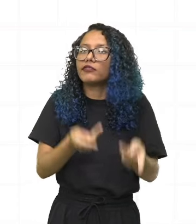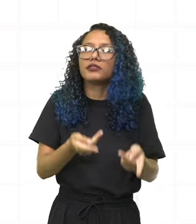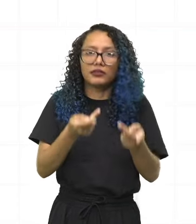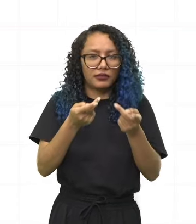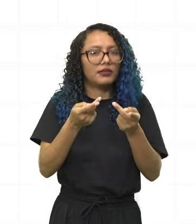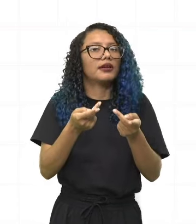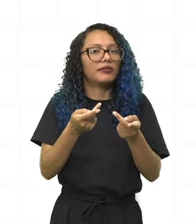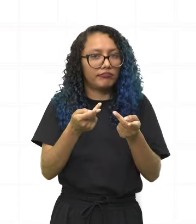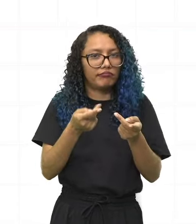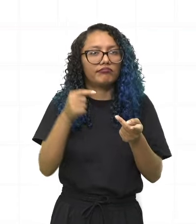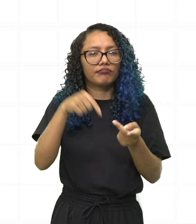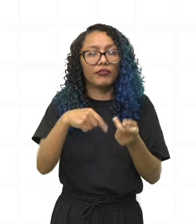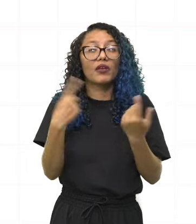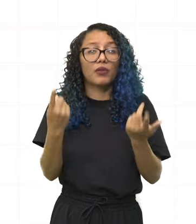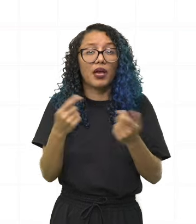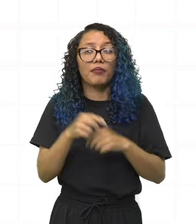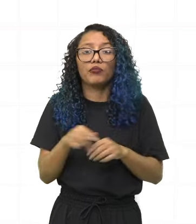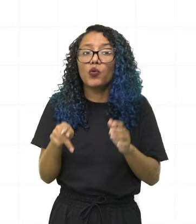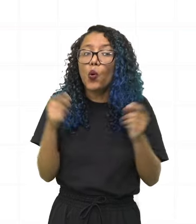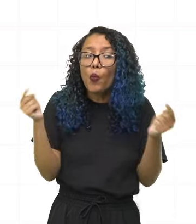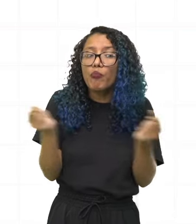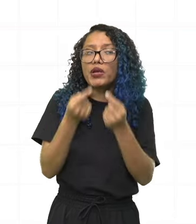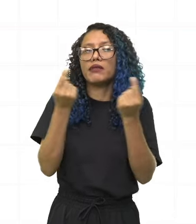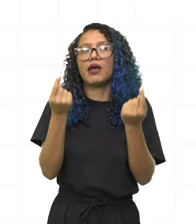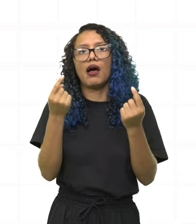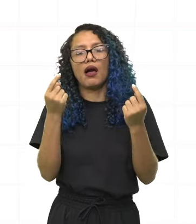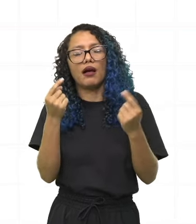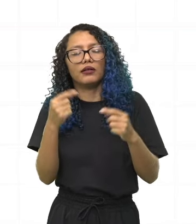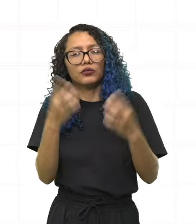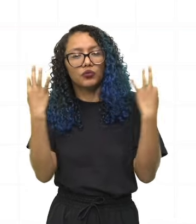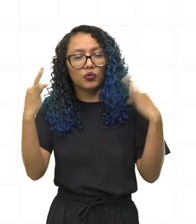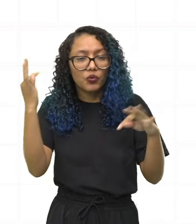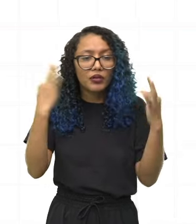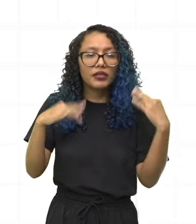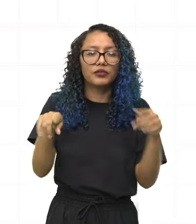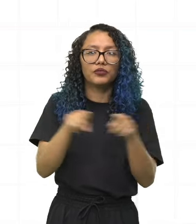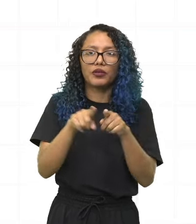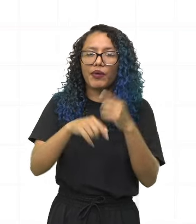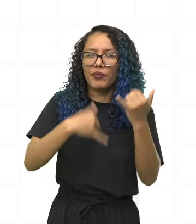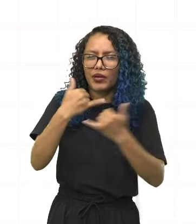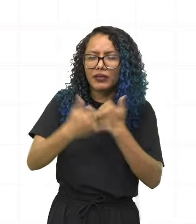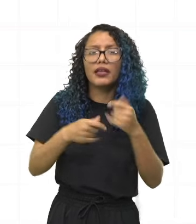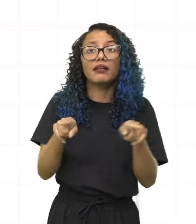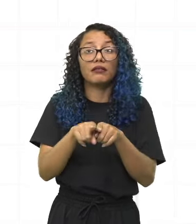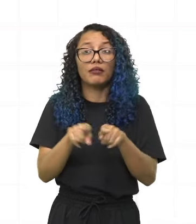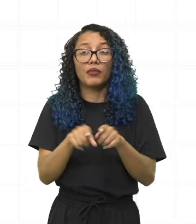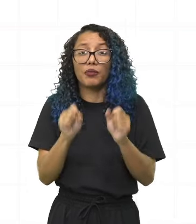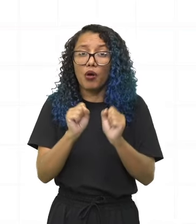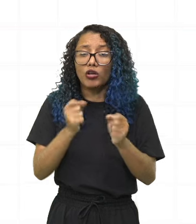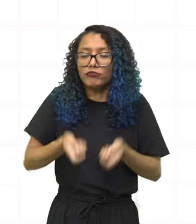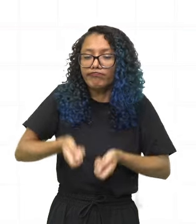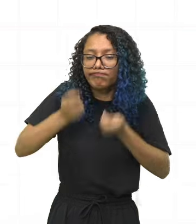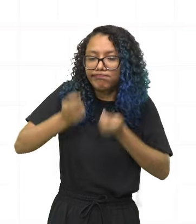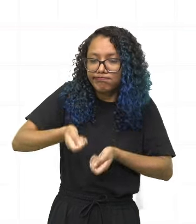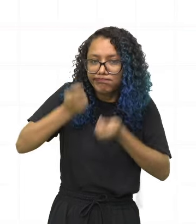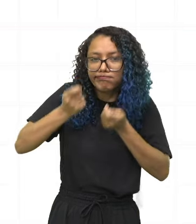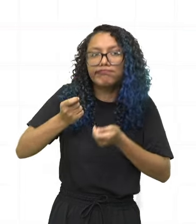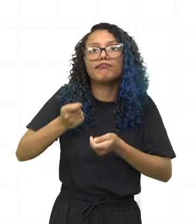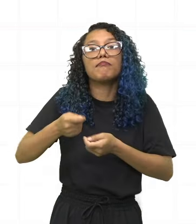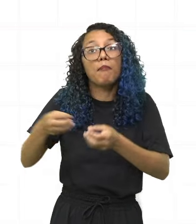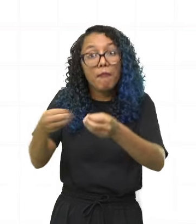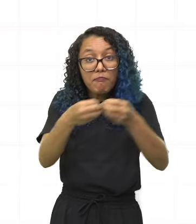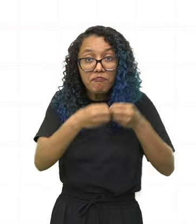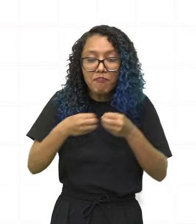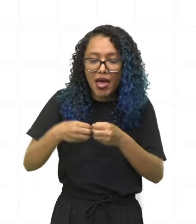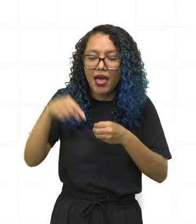das atividades do turismo, do lazer, onde pode ser realizada a atividade da pesca nos lagos, ao redor dessas usinas